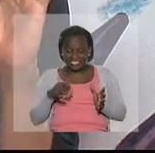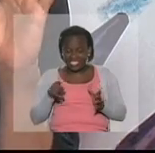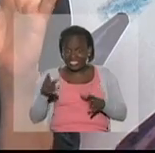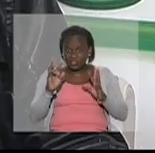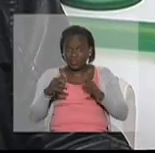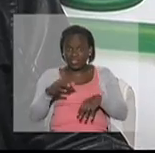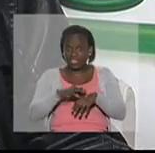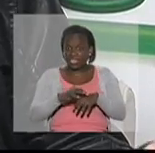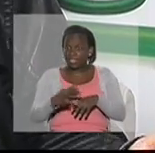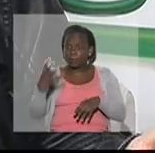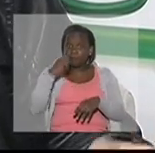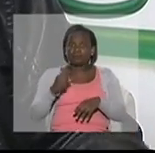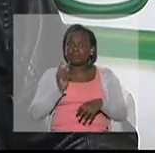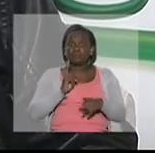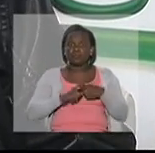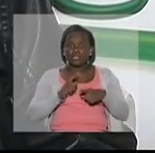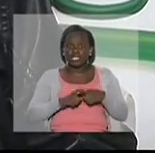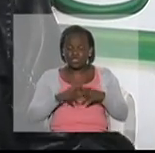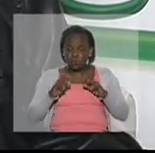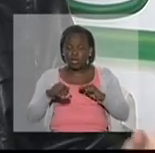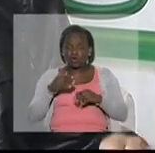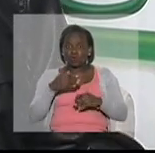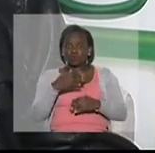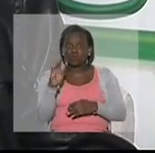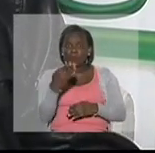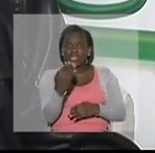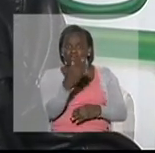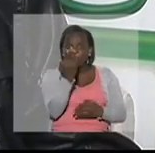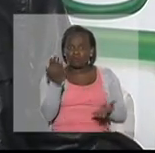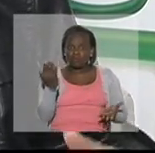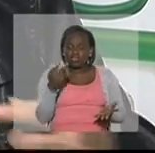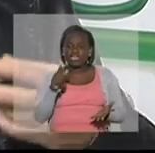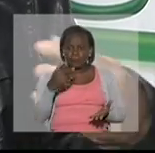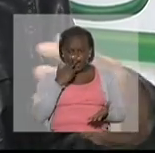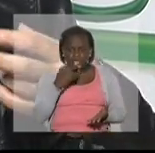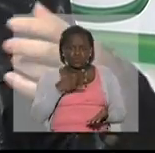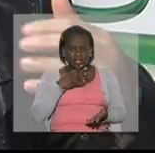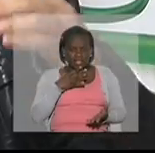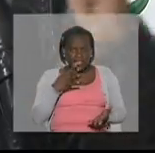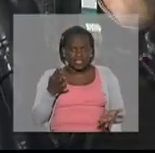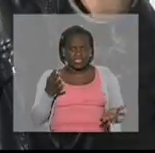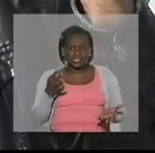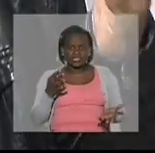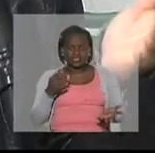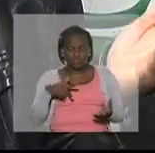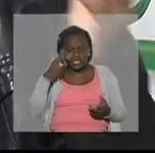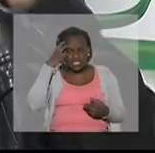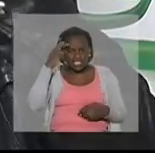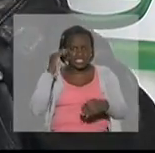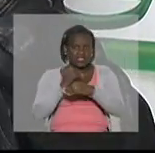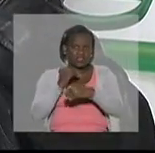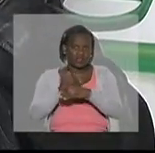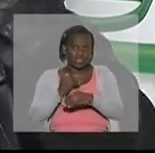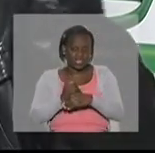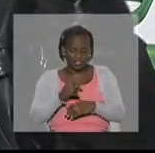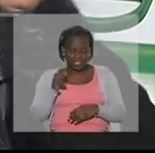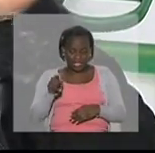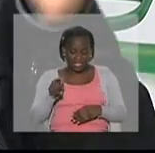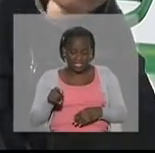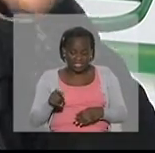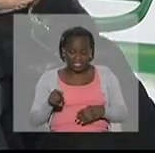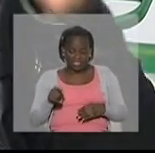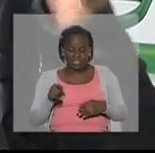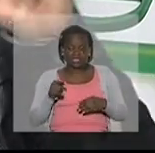Porque eles a são gente- carnívoros, né? Por que eles não mordem a gente, como o tubarão faz? Sim. Eles têm algum reconhecimento, acho que é do nível da inteligência. Não, esse